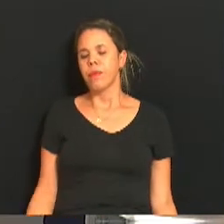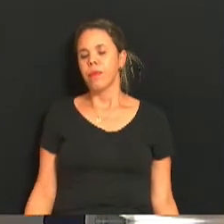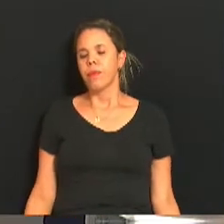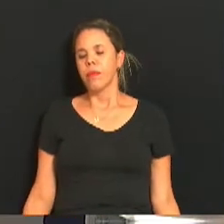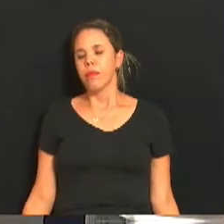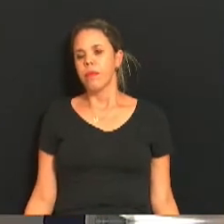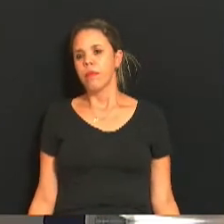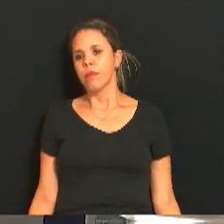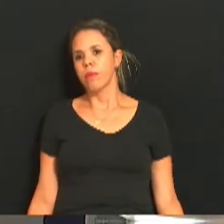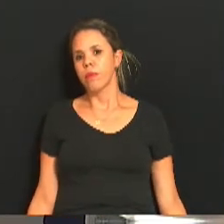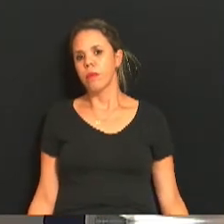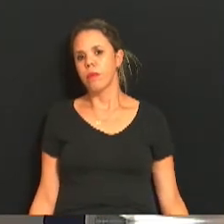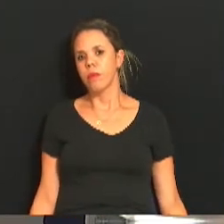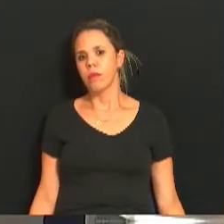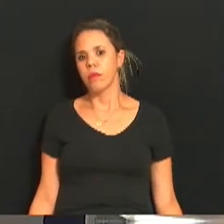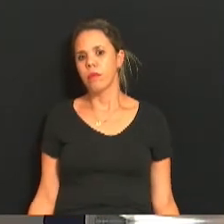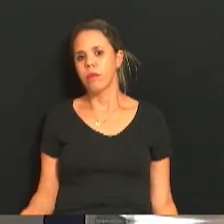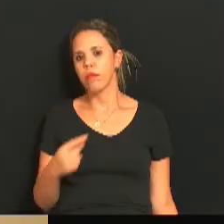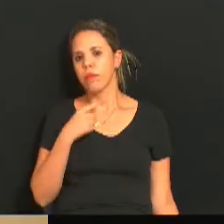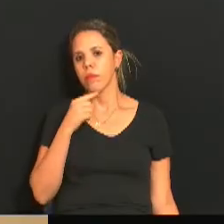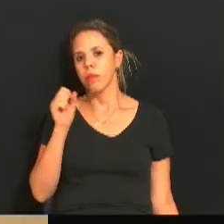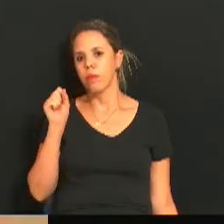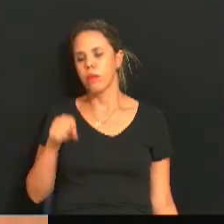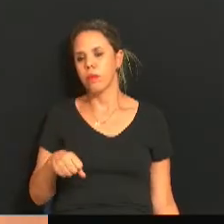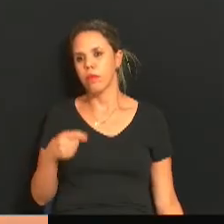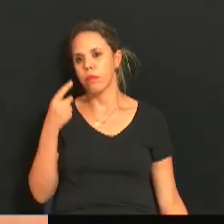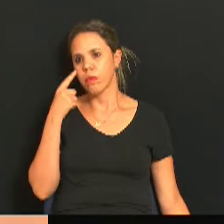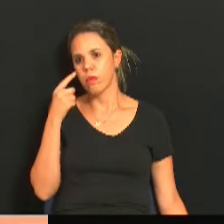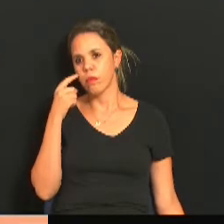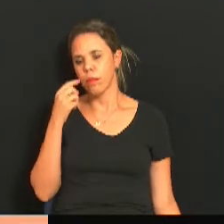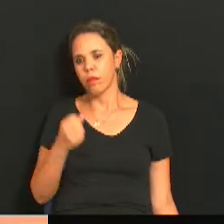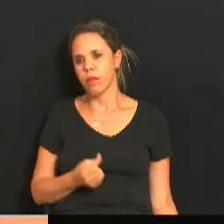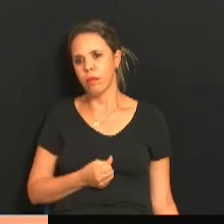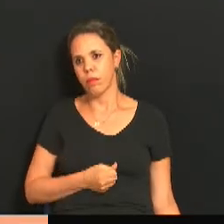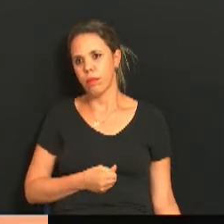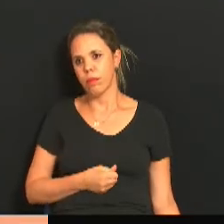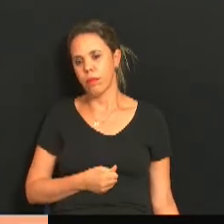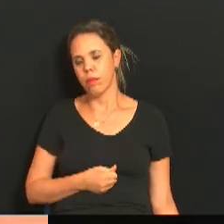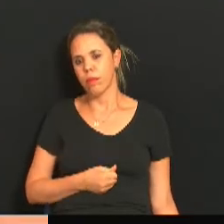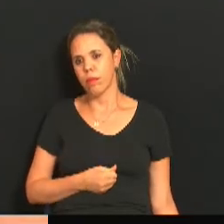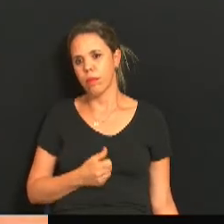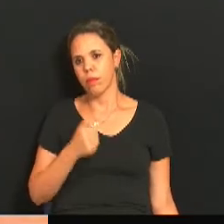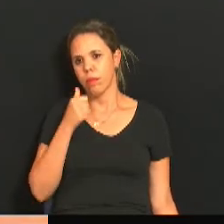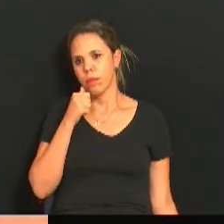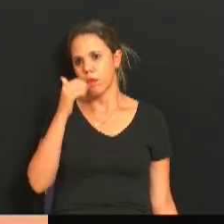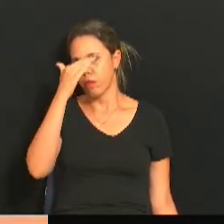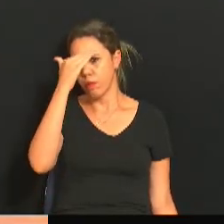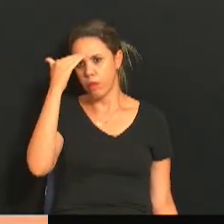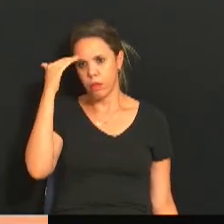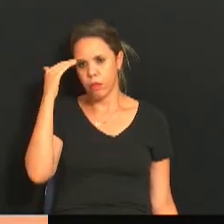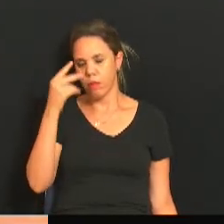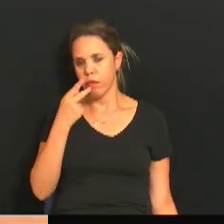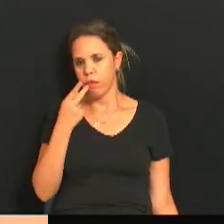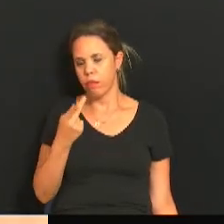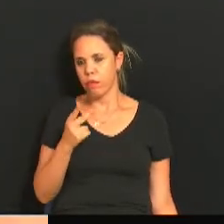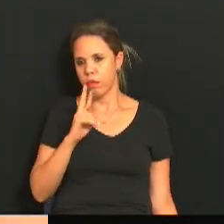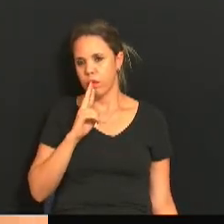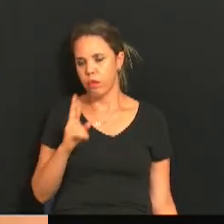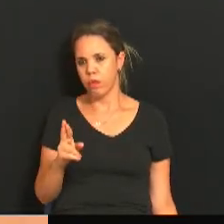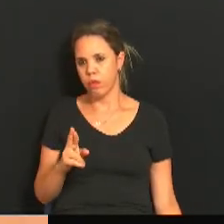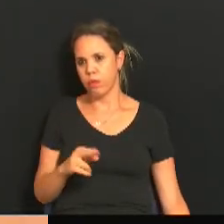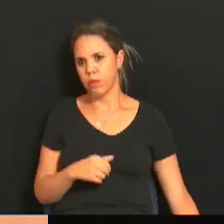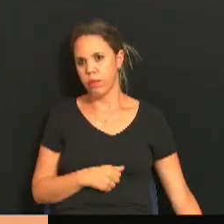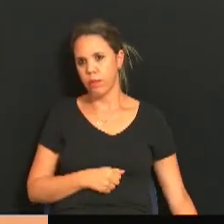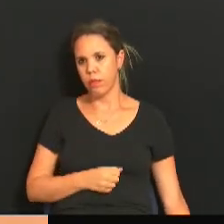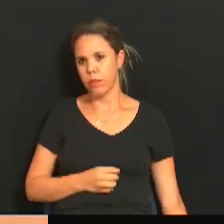o vereador ficou adulto e da SIC veja quando a essa vida né Fabíola a Fabíola fala